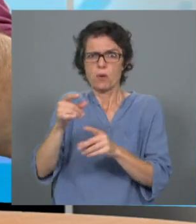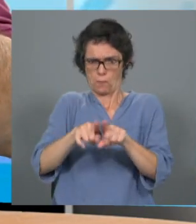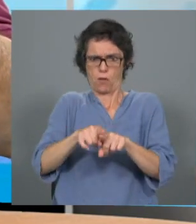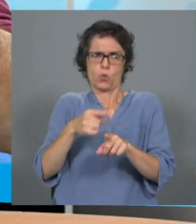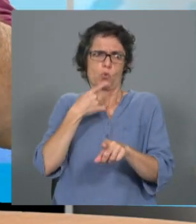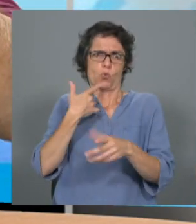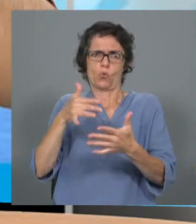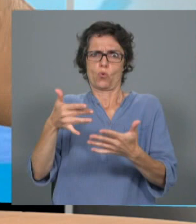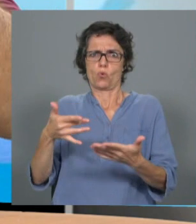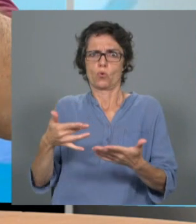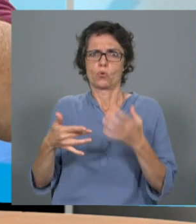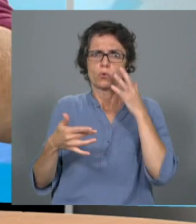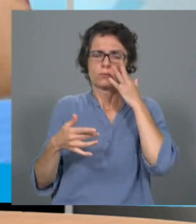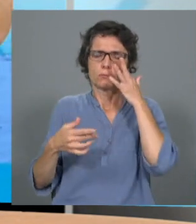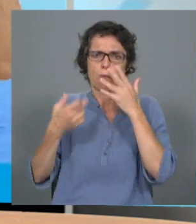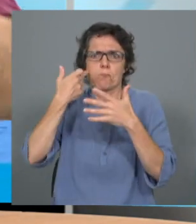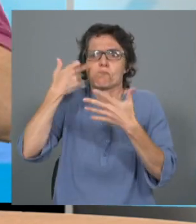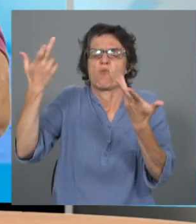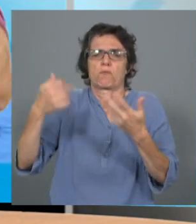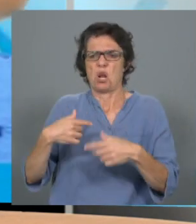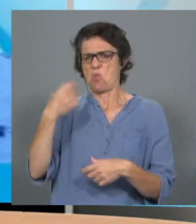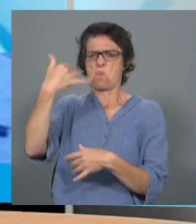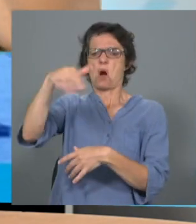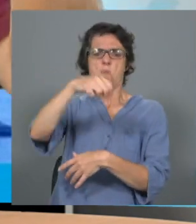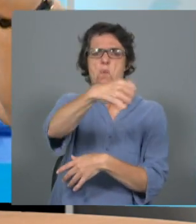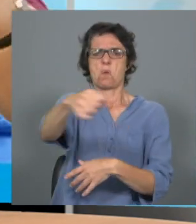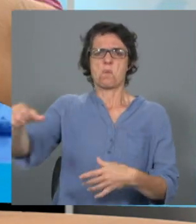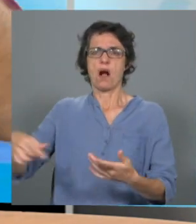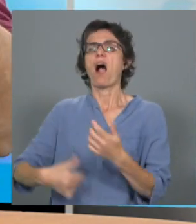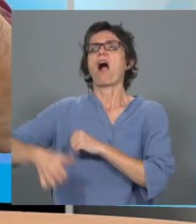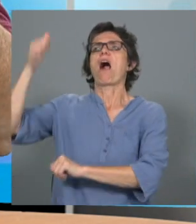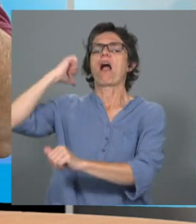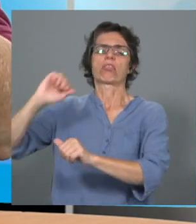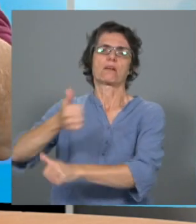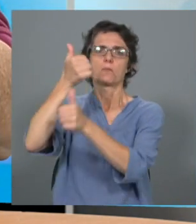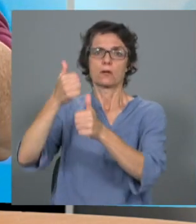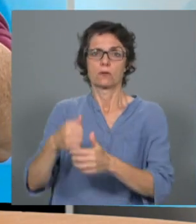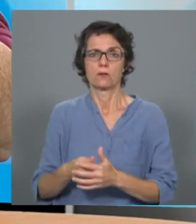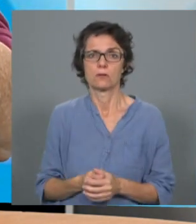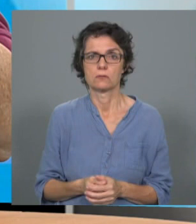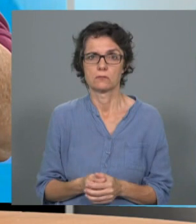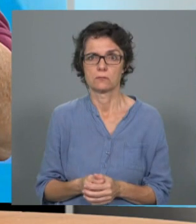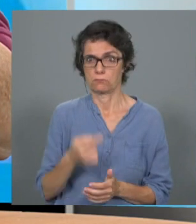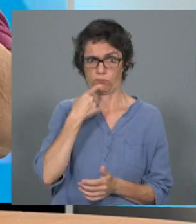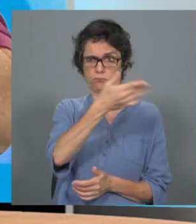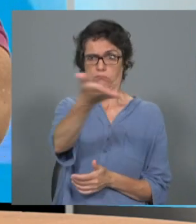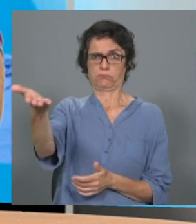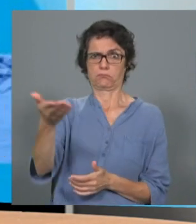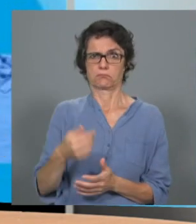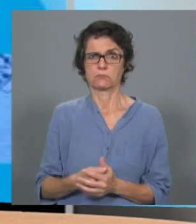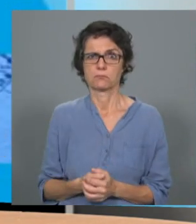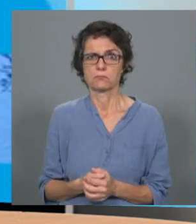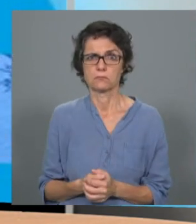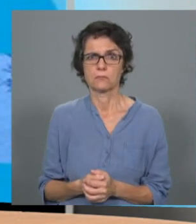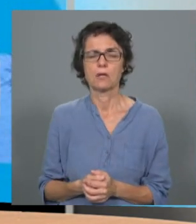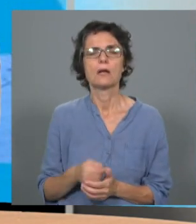é? Os populistas. Porque está tudo mal. Antes é que era bom. Quer dizer, é